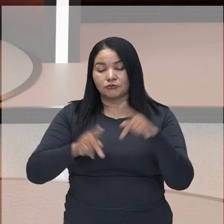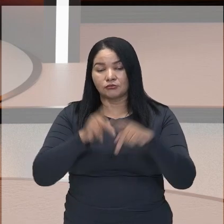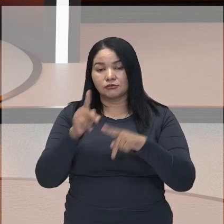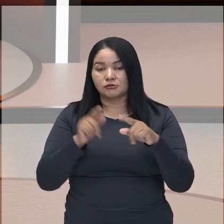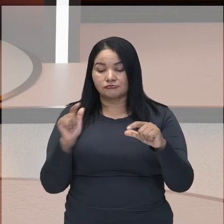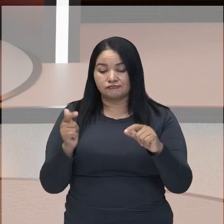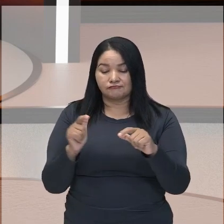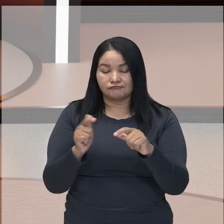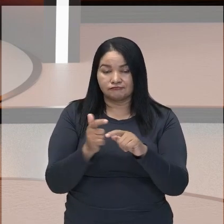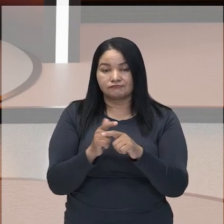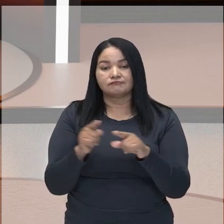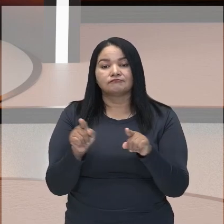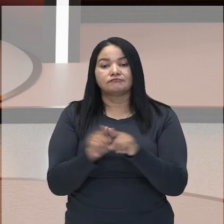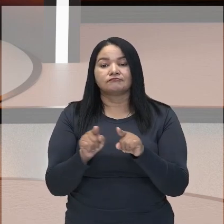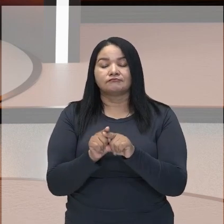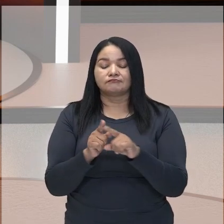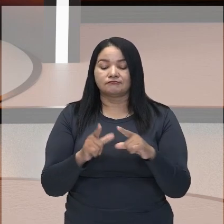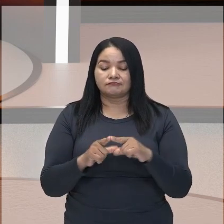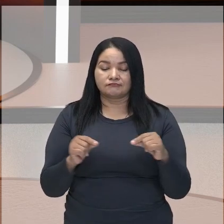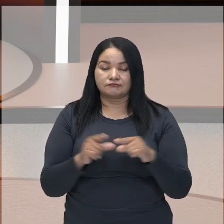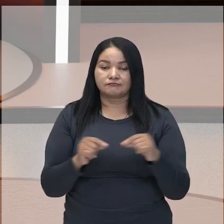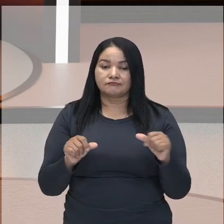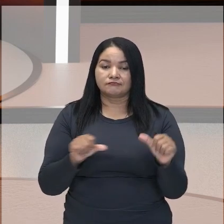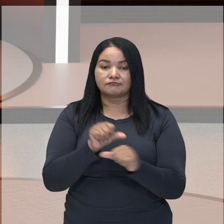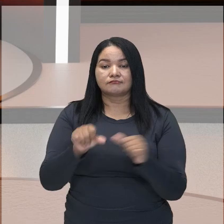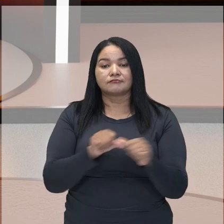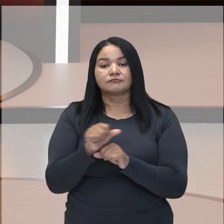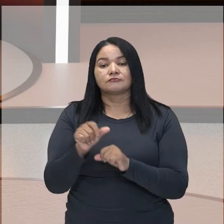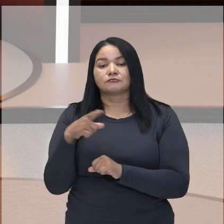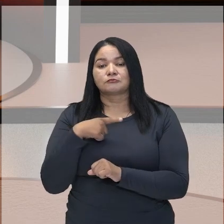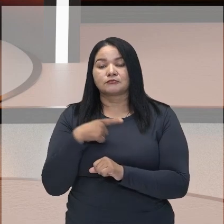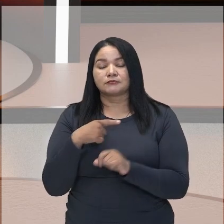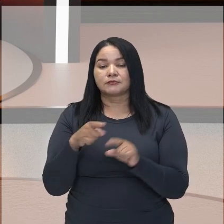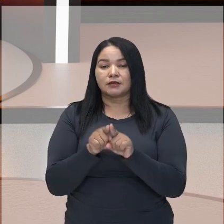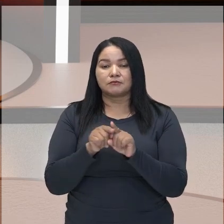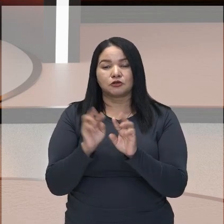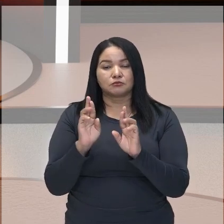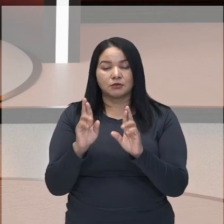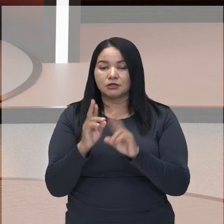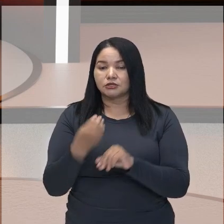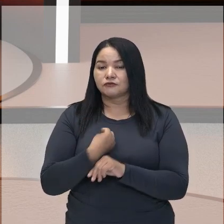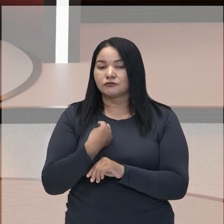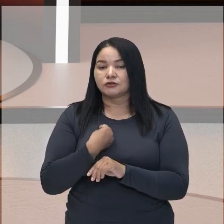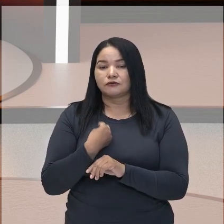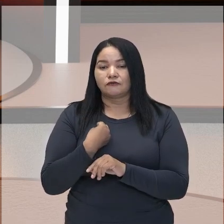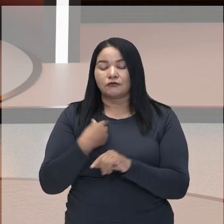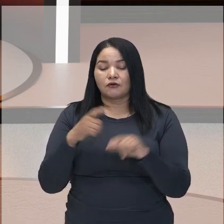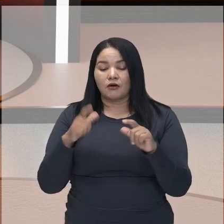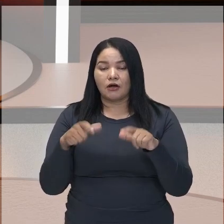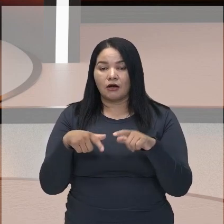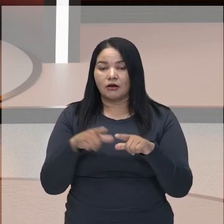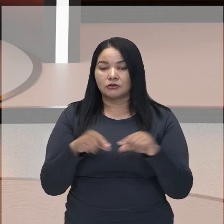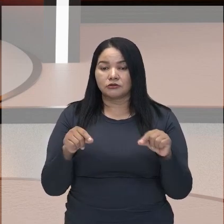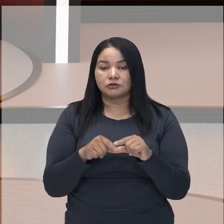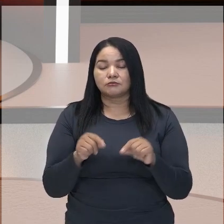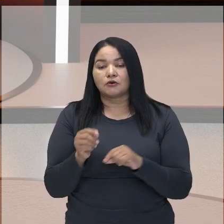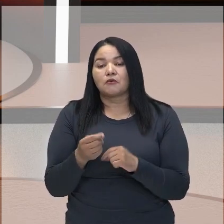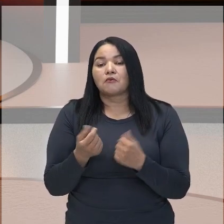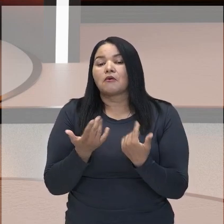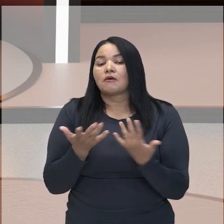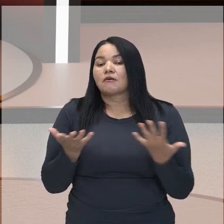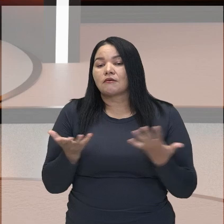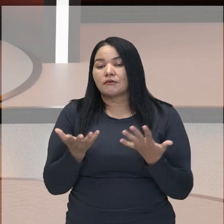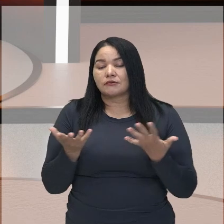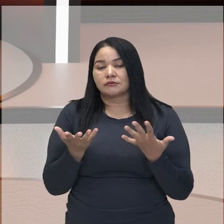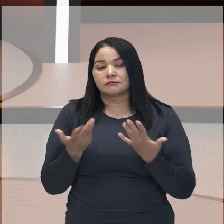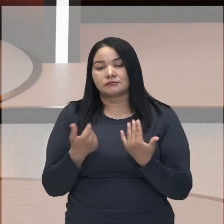está passando por essa transição. E a expectativa de vida da região aí do Japão, gente, a expectativa de vida vai ser uma